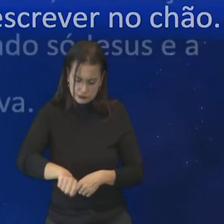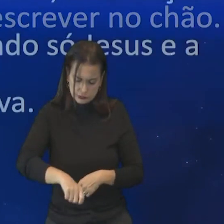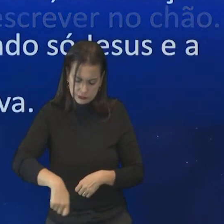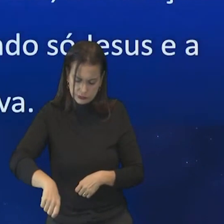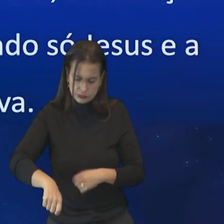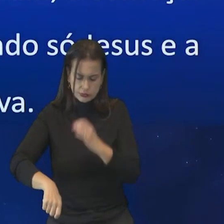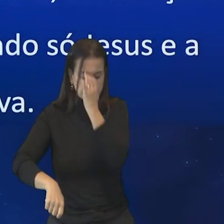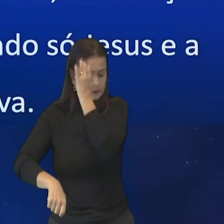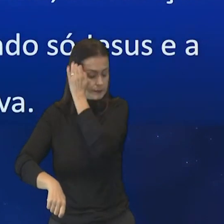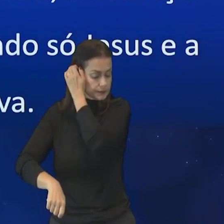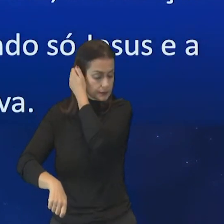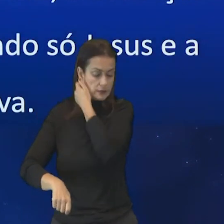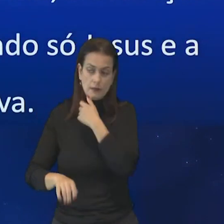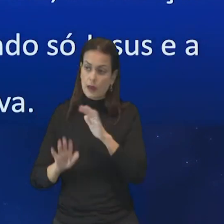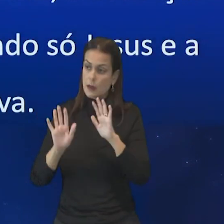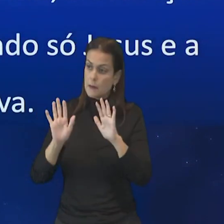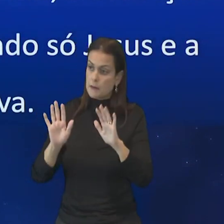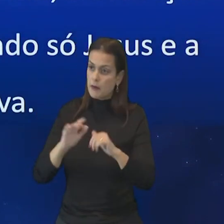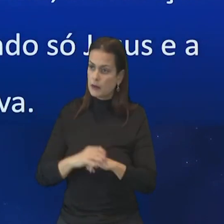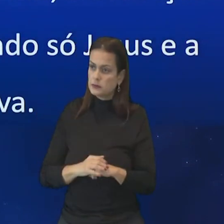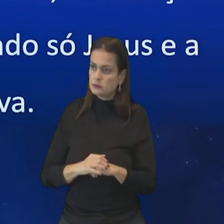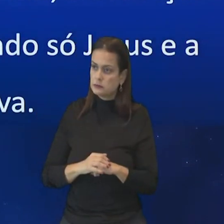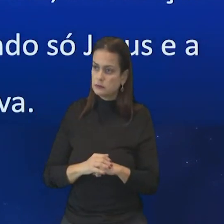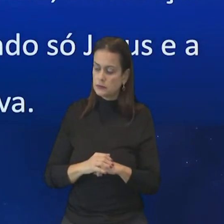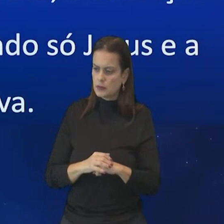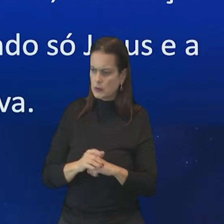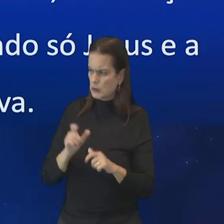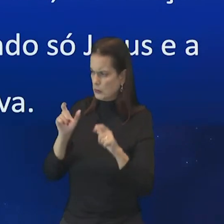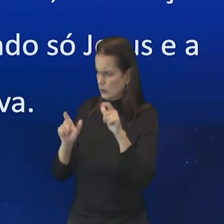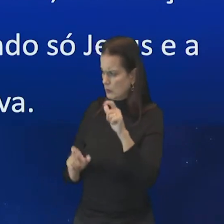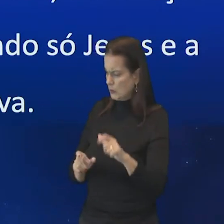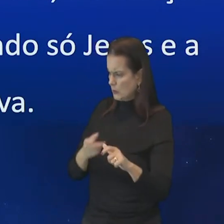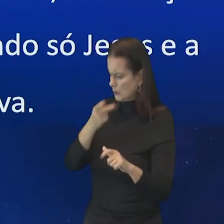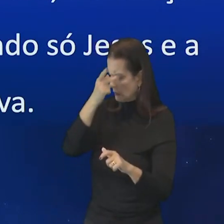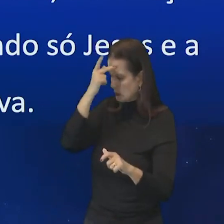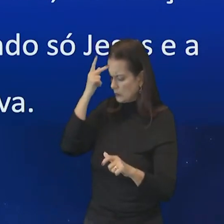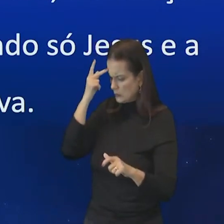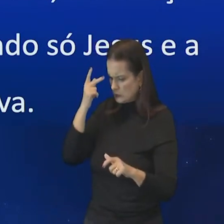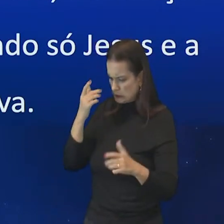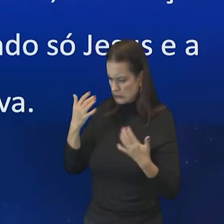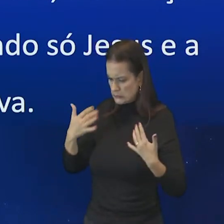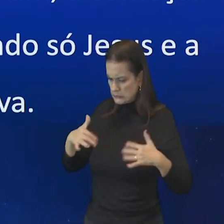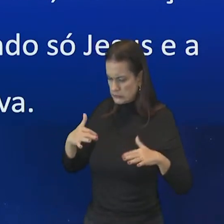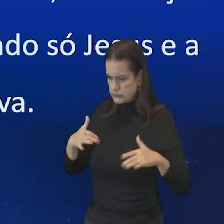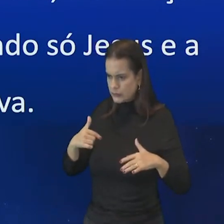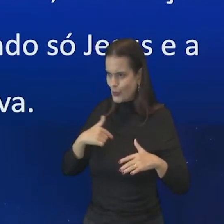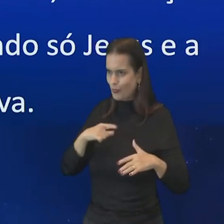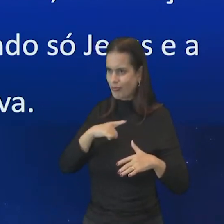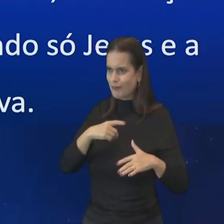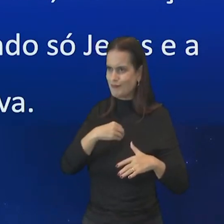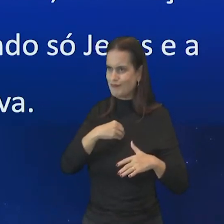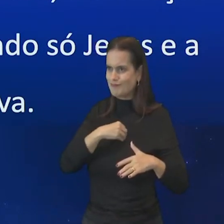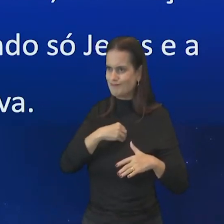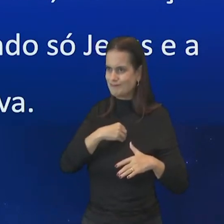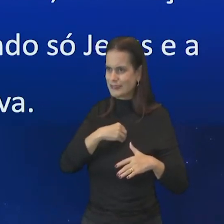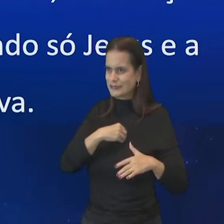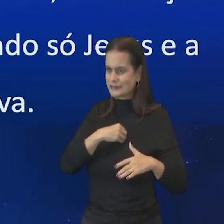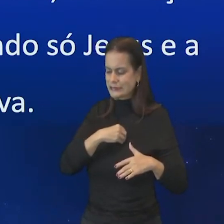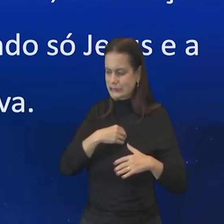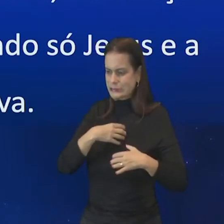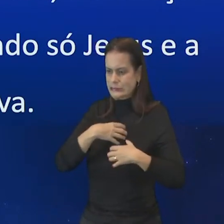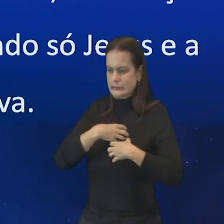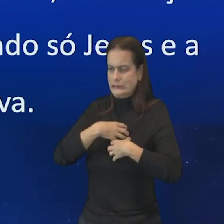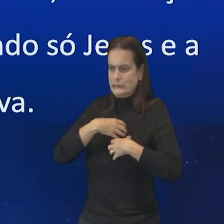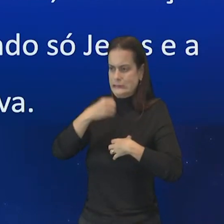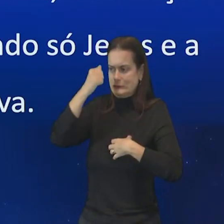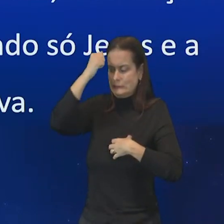chão. Mas, ouvindo eles esta resposta e acusados pela própria consciência, foram